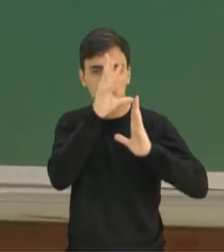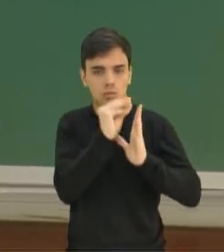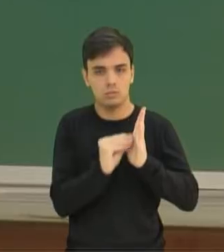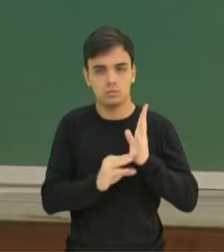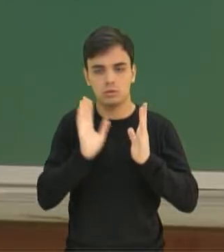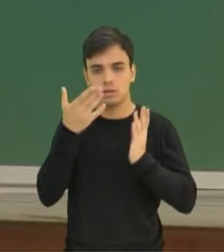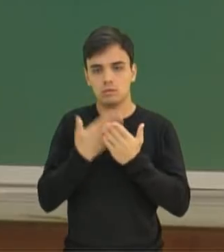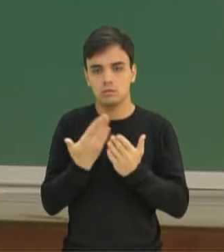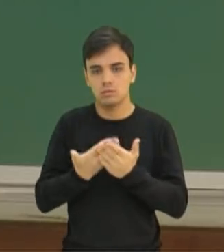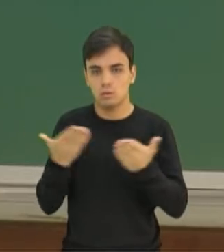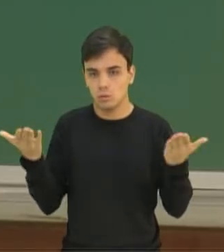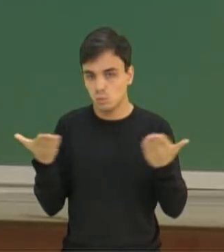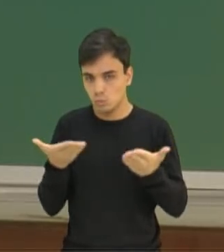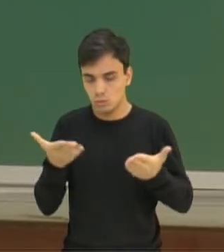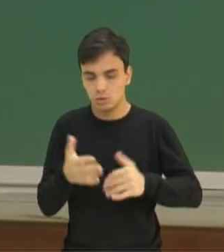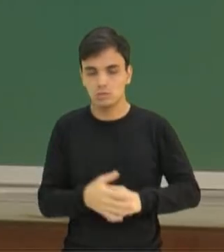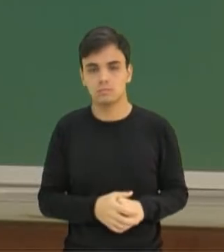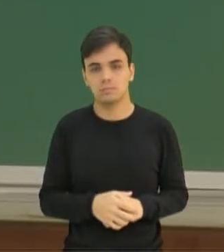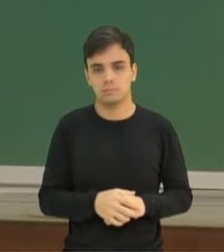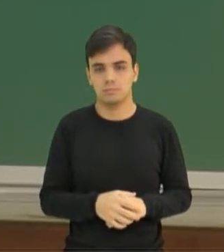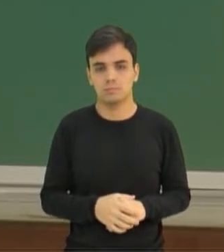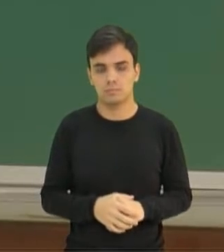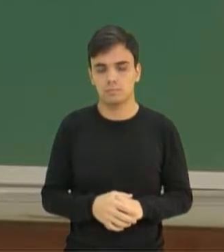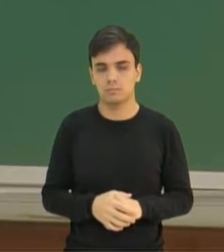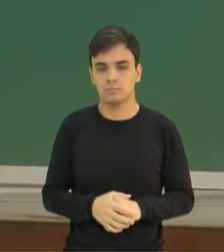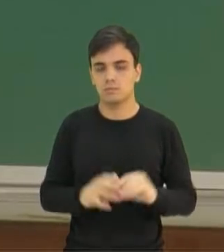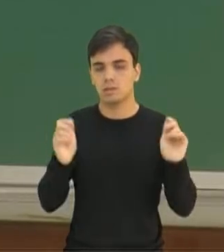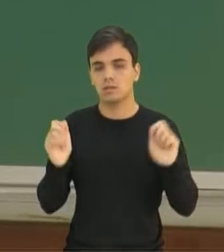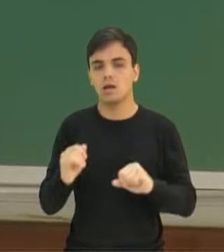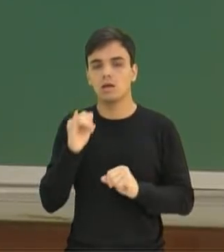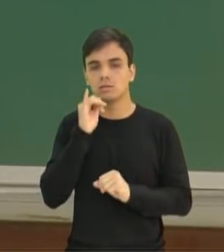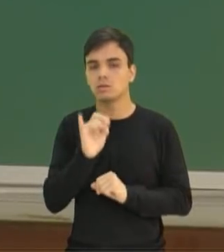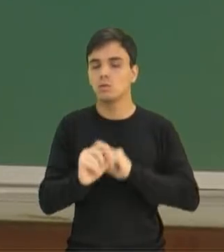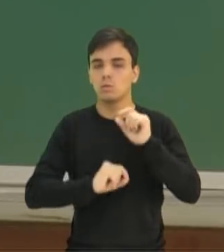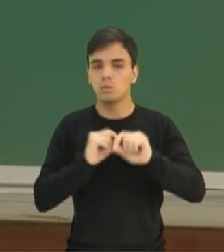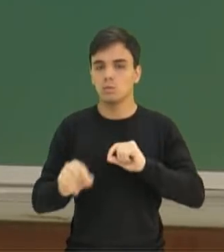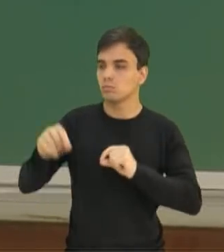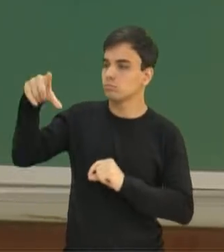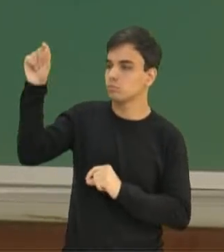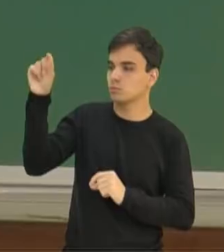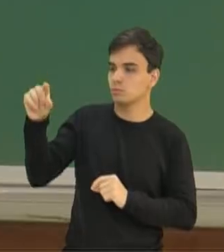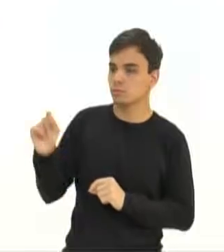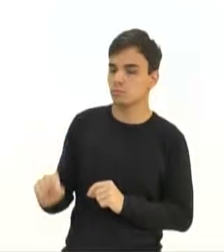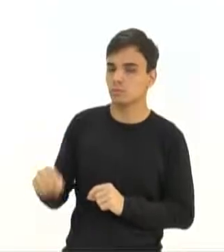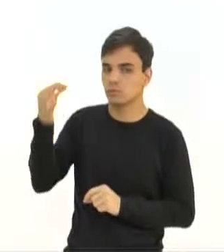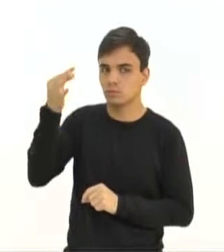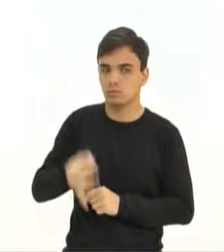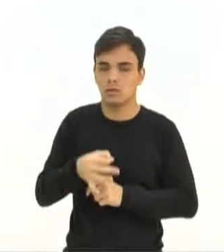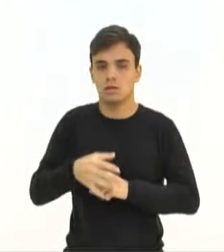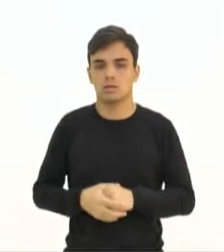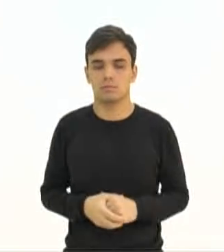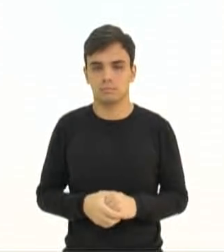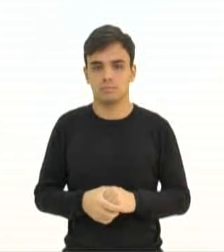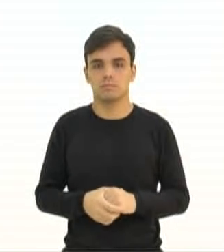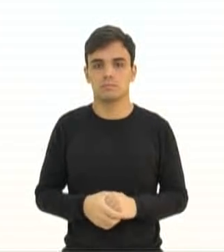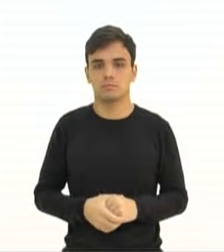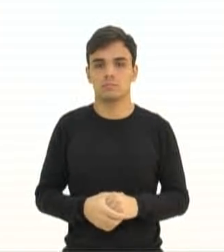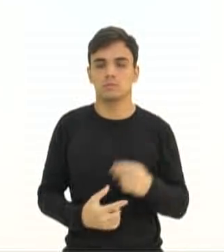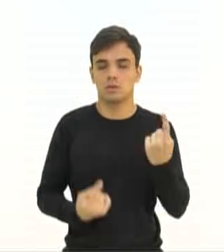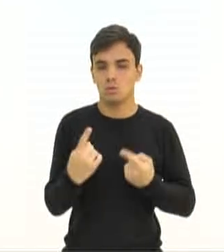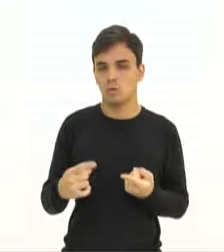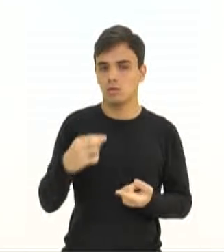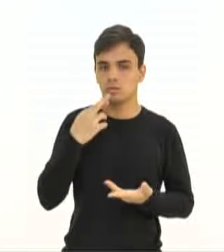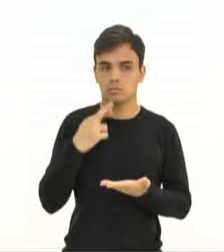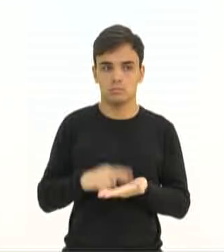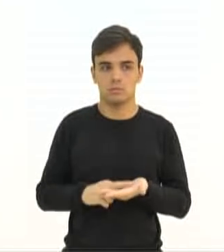apresentamos e estudamos na aula de hoje, podemos dizer que qual das afirmações está correta ali? Então, vamos lá a resposta.